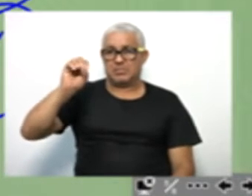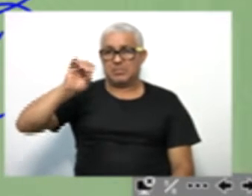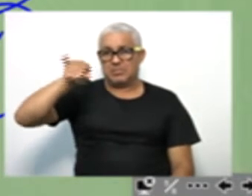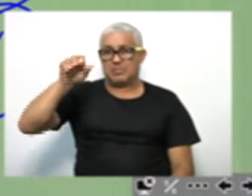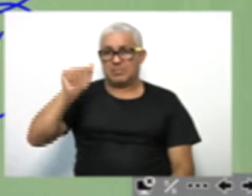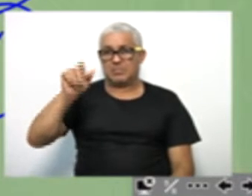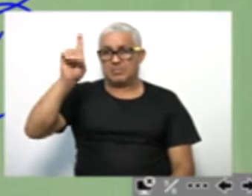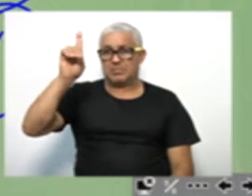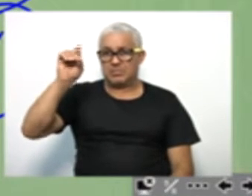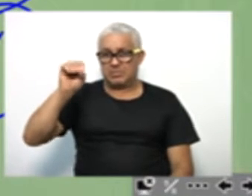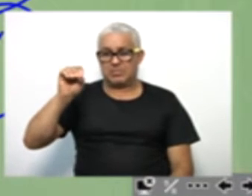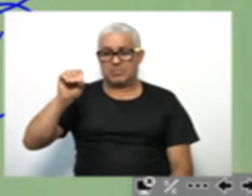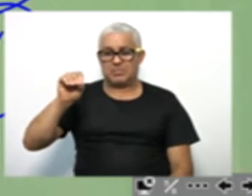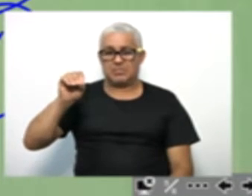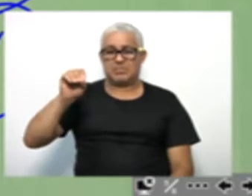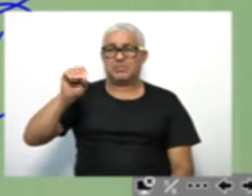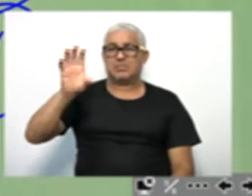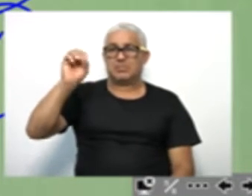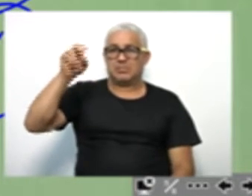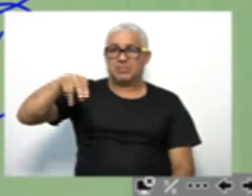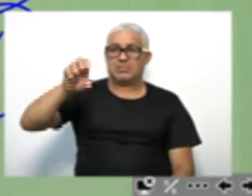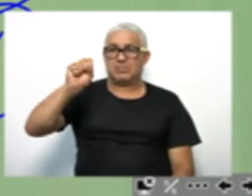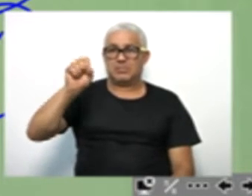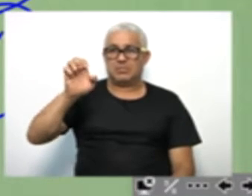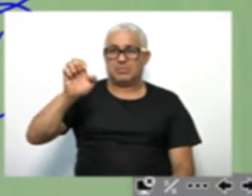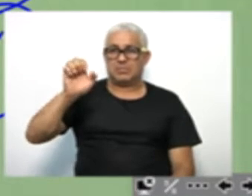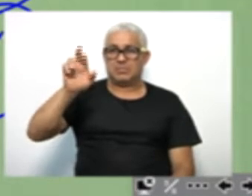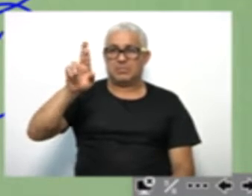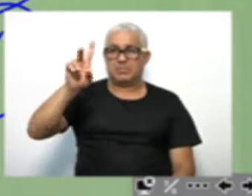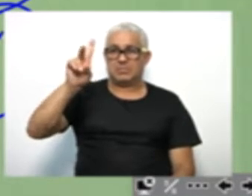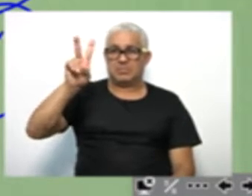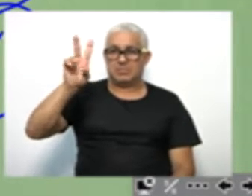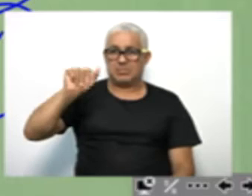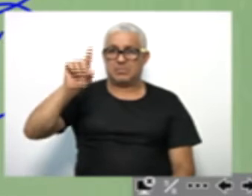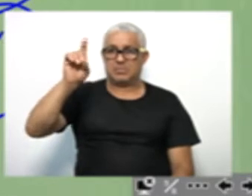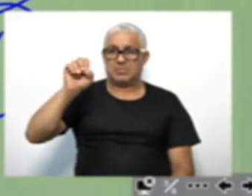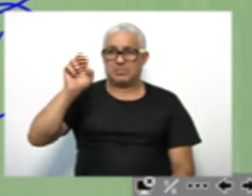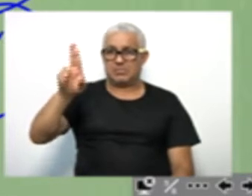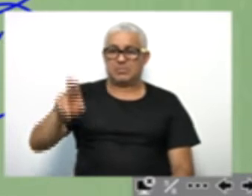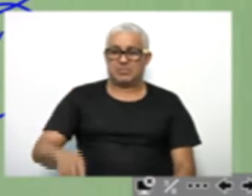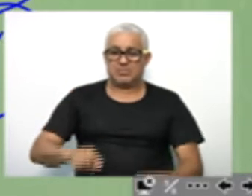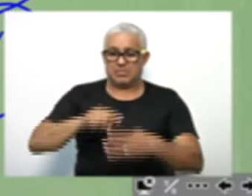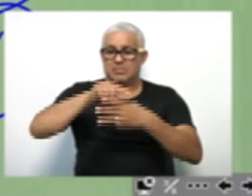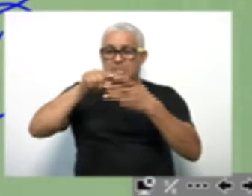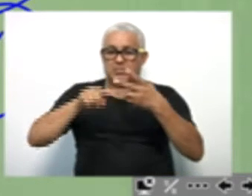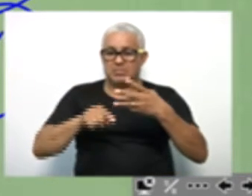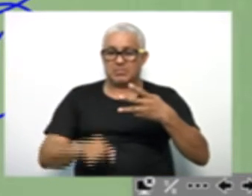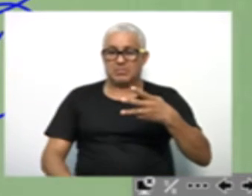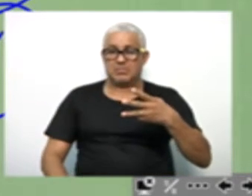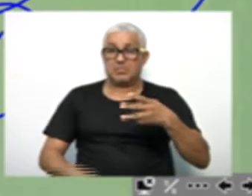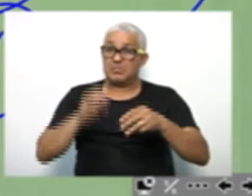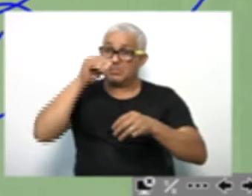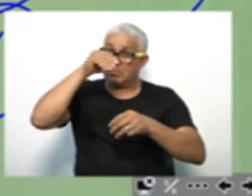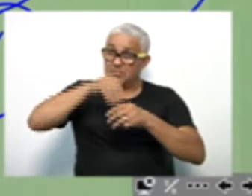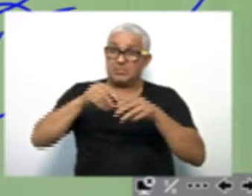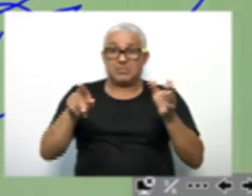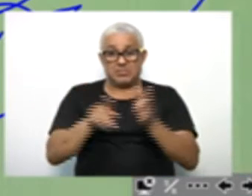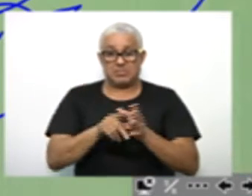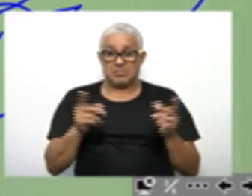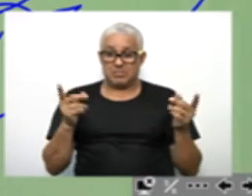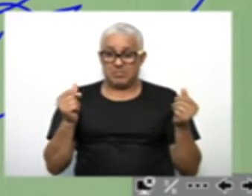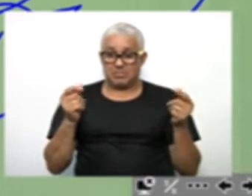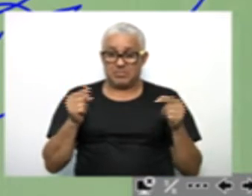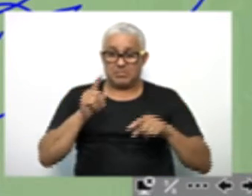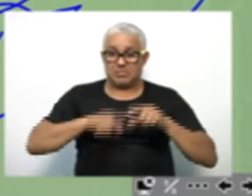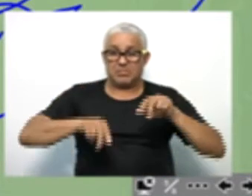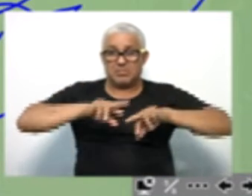questões têm aplicabilidade nos investimentos financeiros, dos produtos